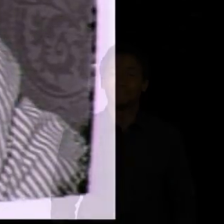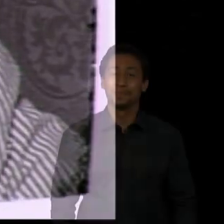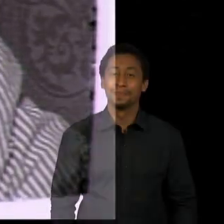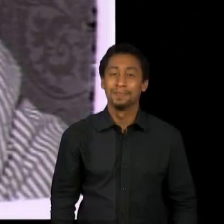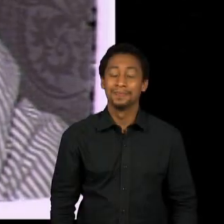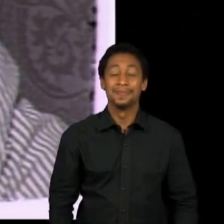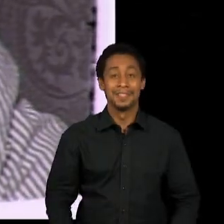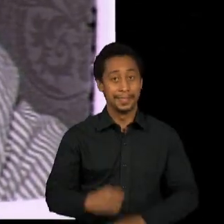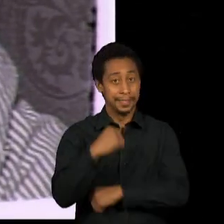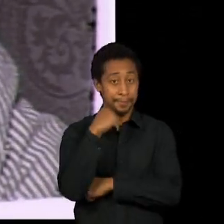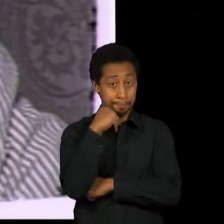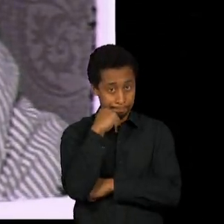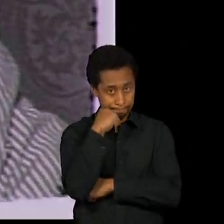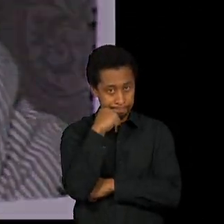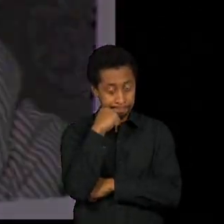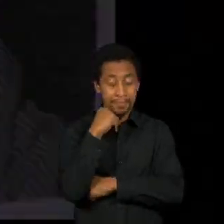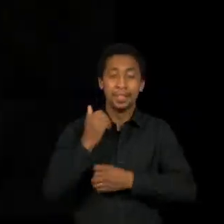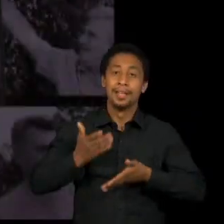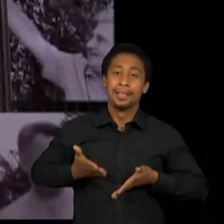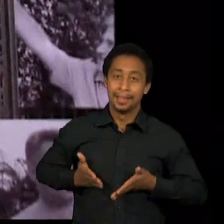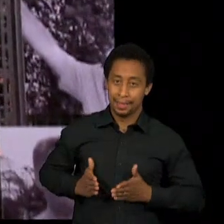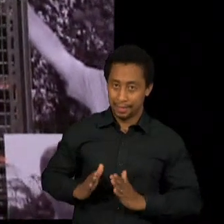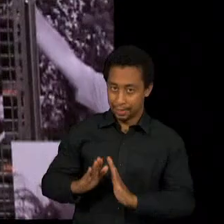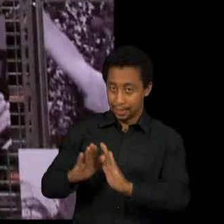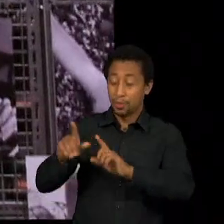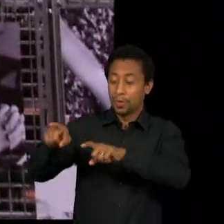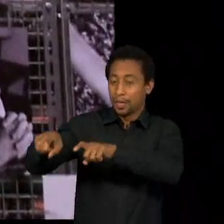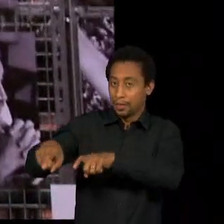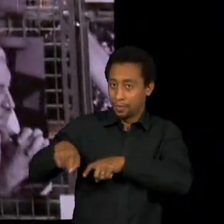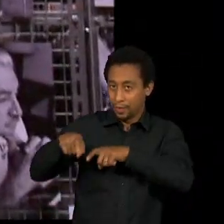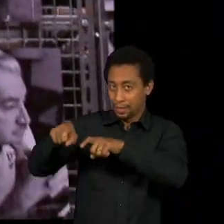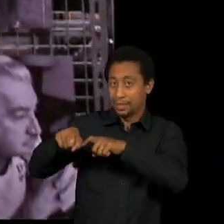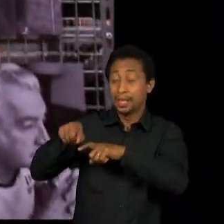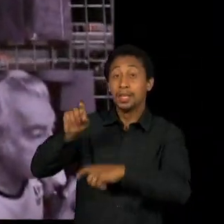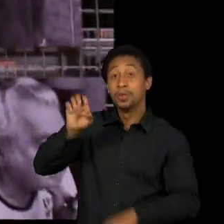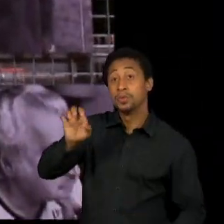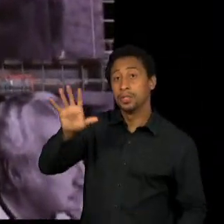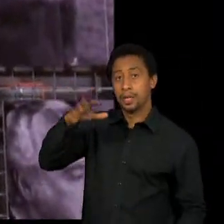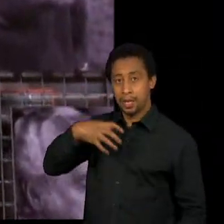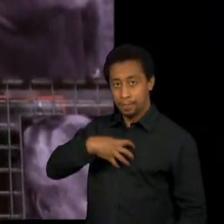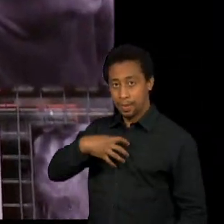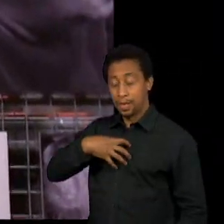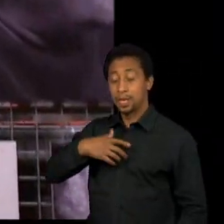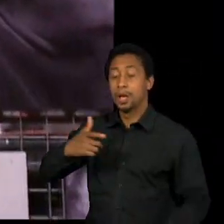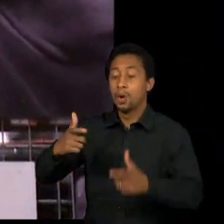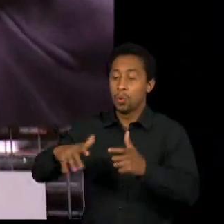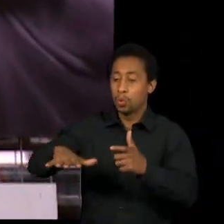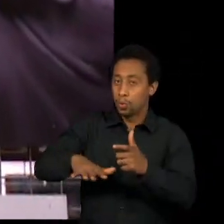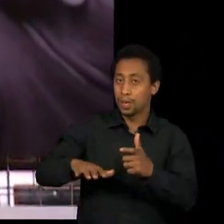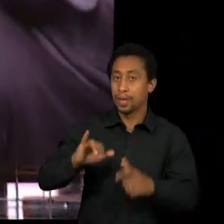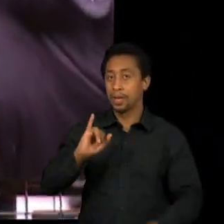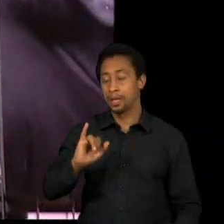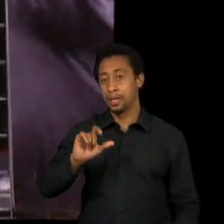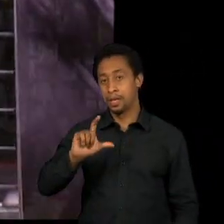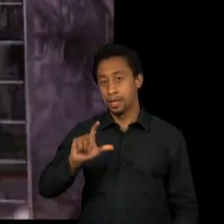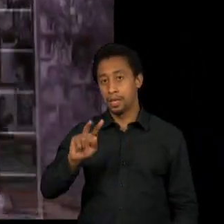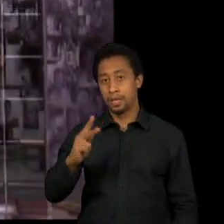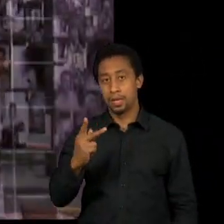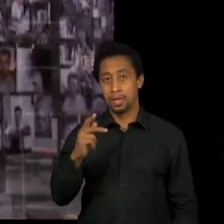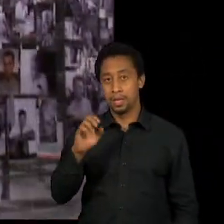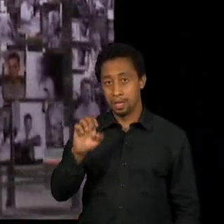Jorge Amado nasceu numa fazenda de Ilhéus, no estado da Bahia, em 1912 e escrevia desde criança.